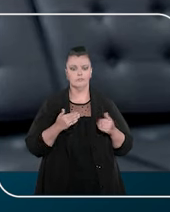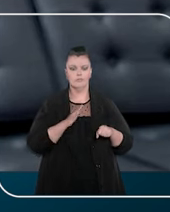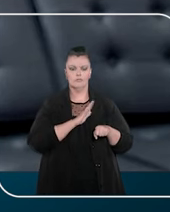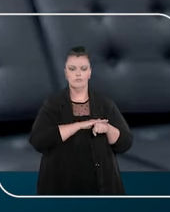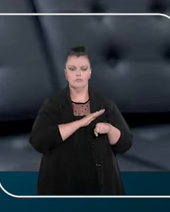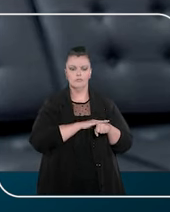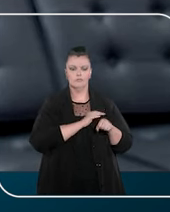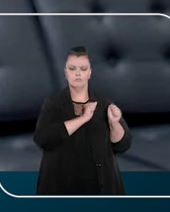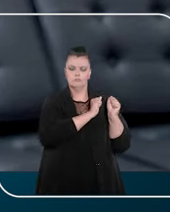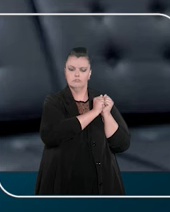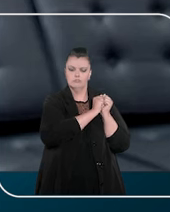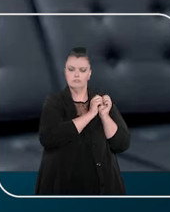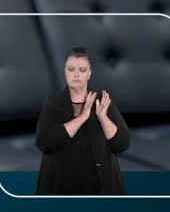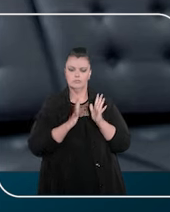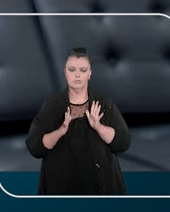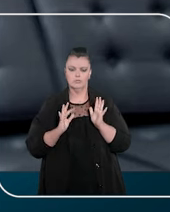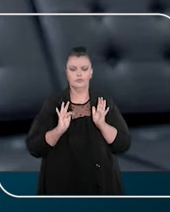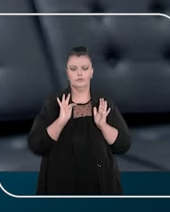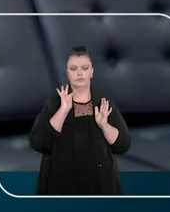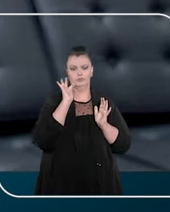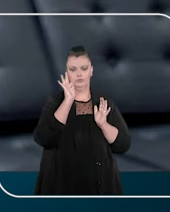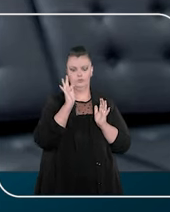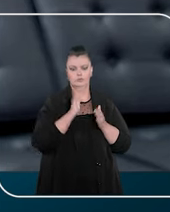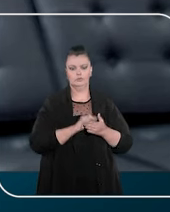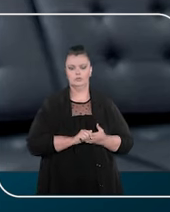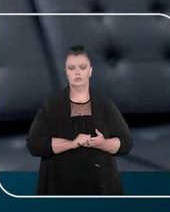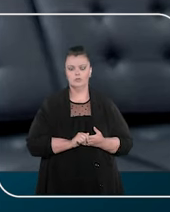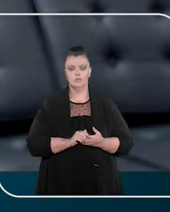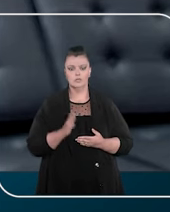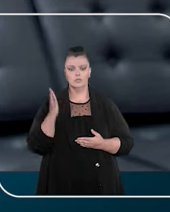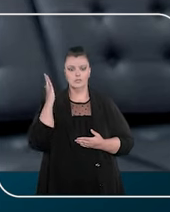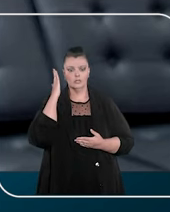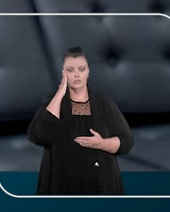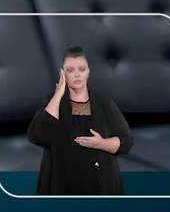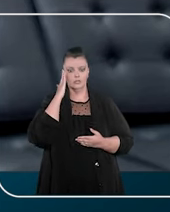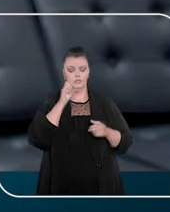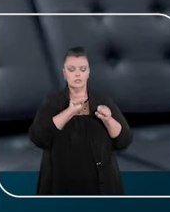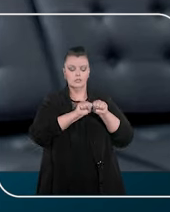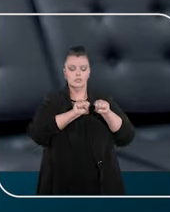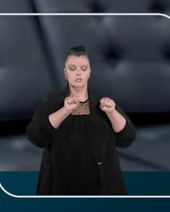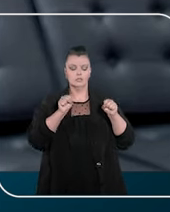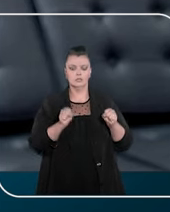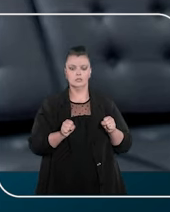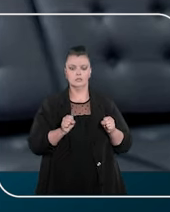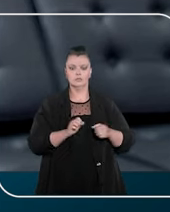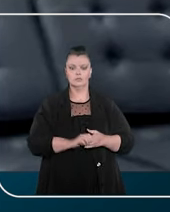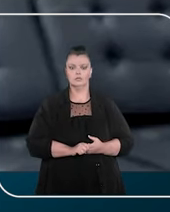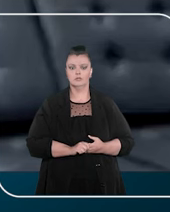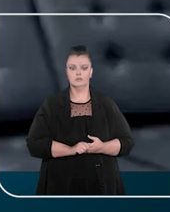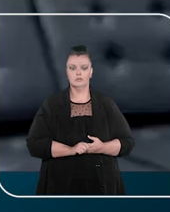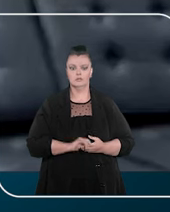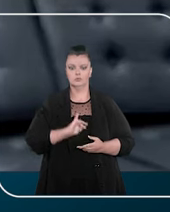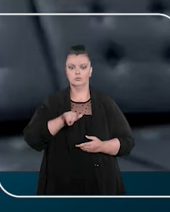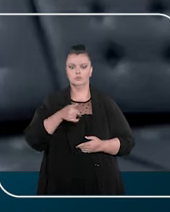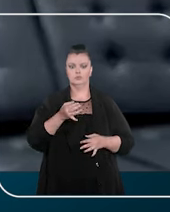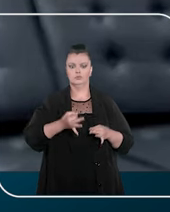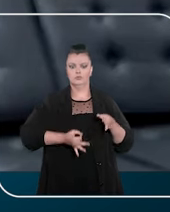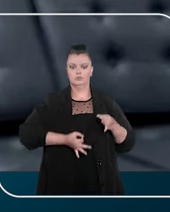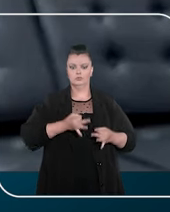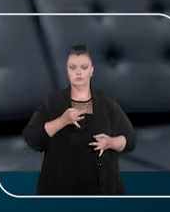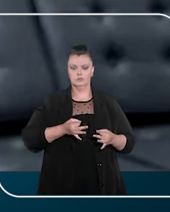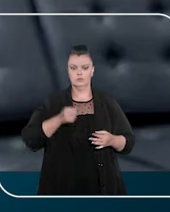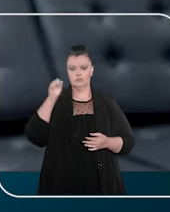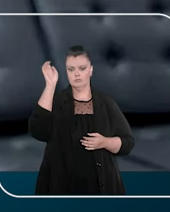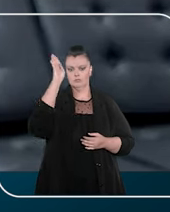muito distante, nós teremos, esperamos ter, né, um sistema de justiça no Brasil que